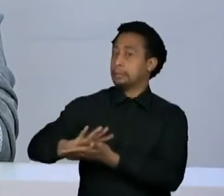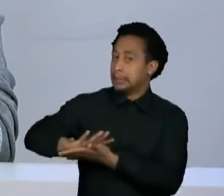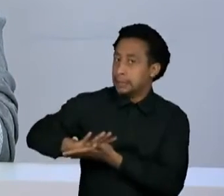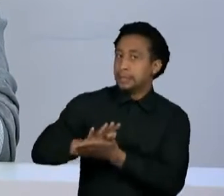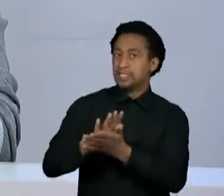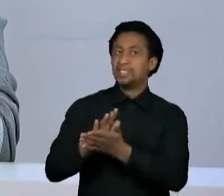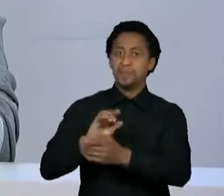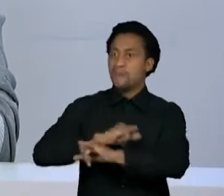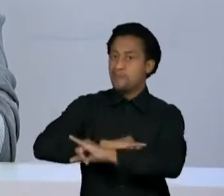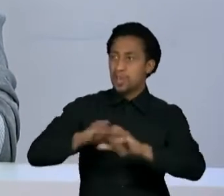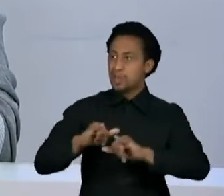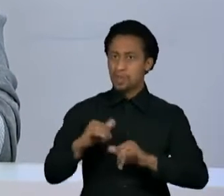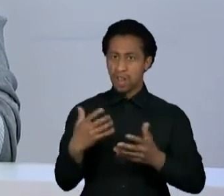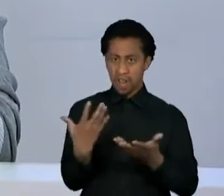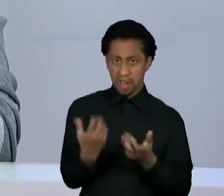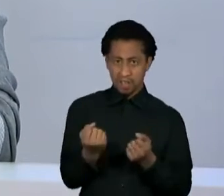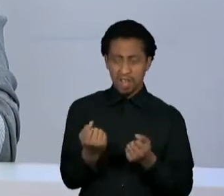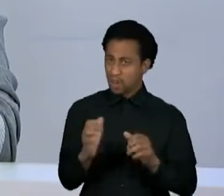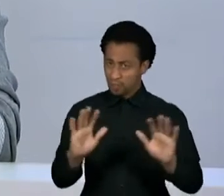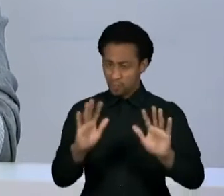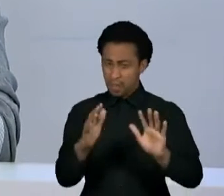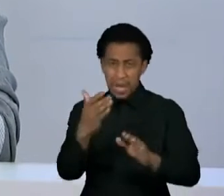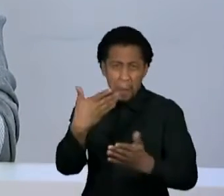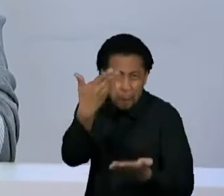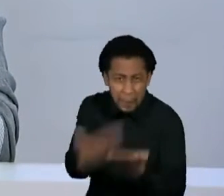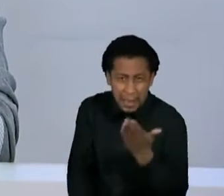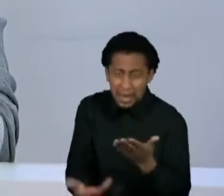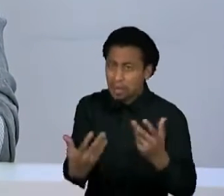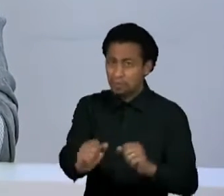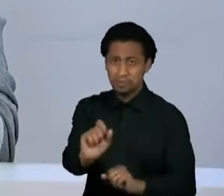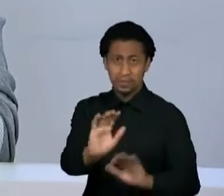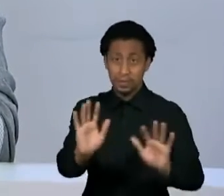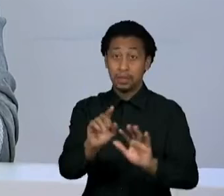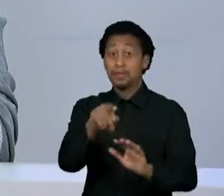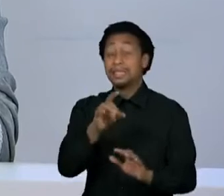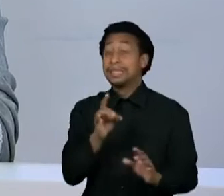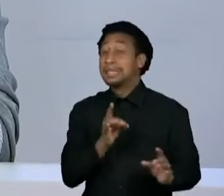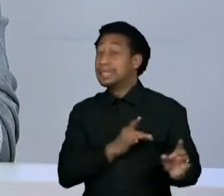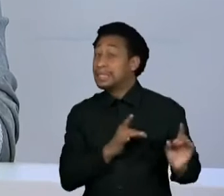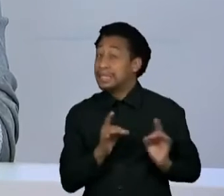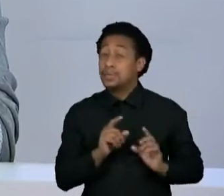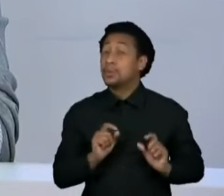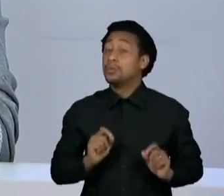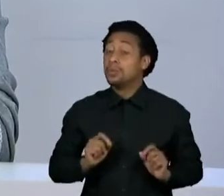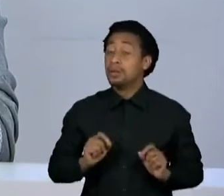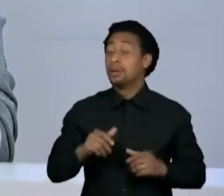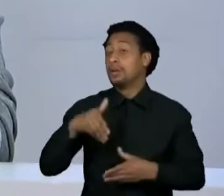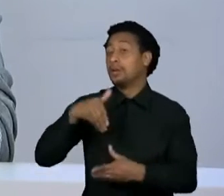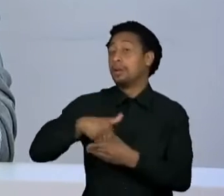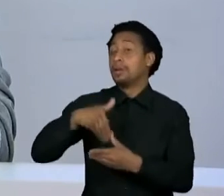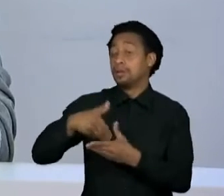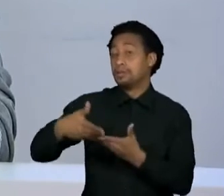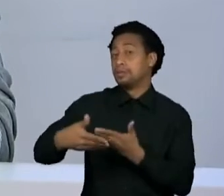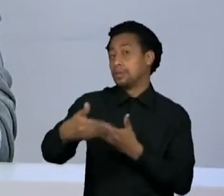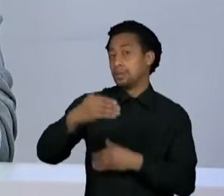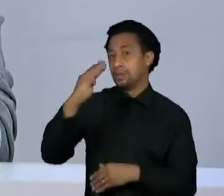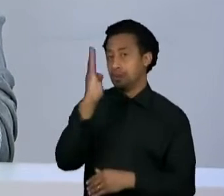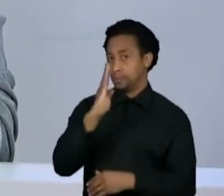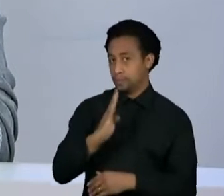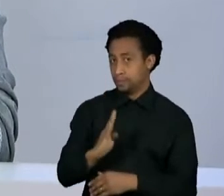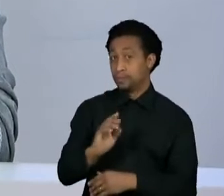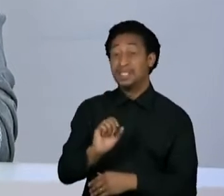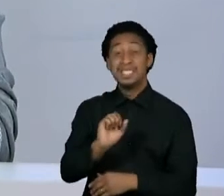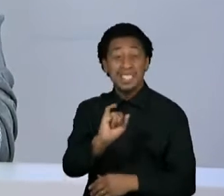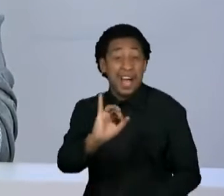da eleição, o que o senhor espera ou quais são os seus temores em relação a essa eleição brasileira e se isso de fato